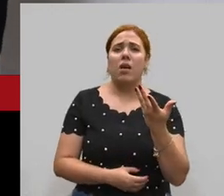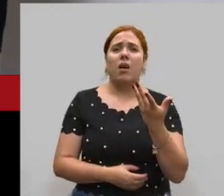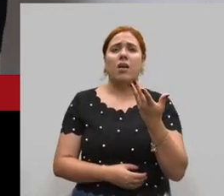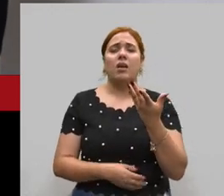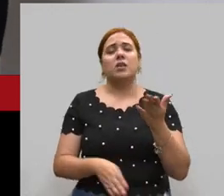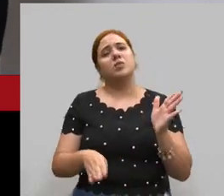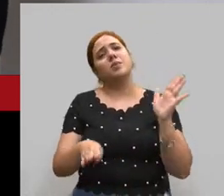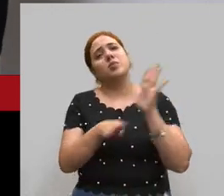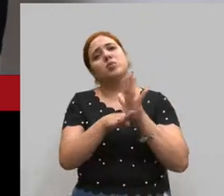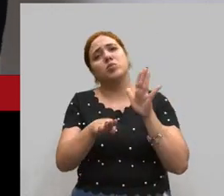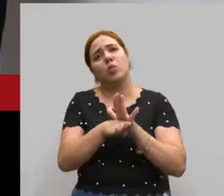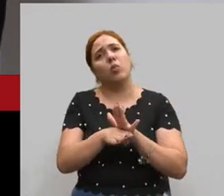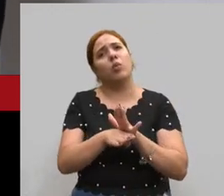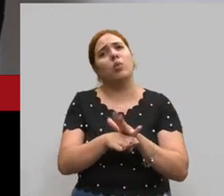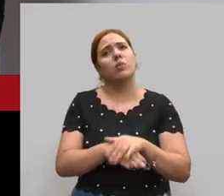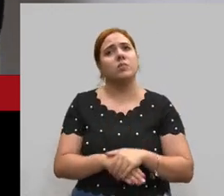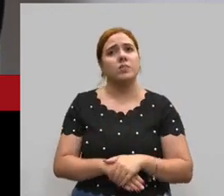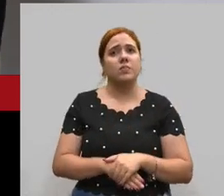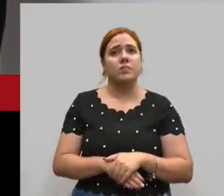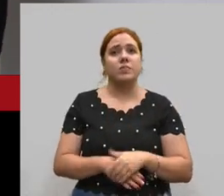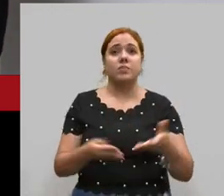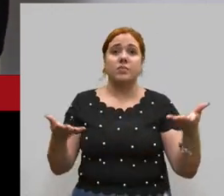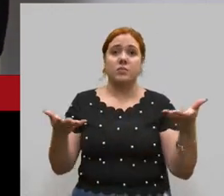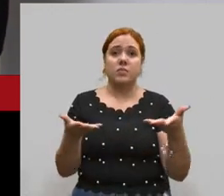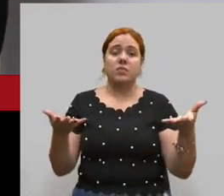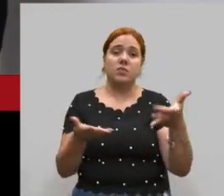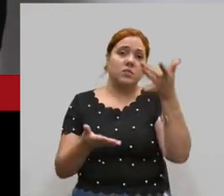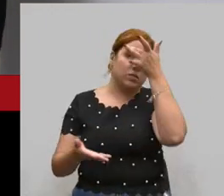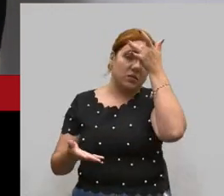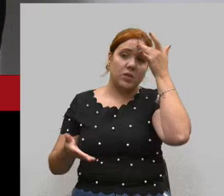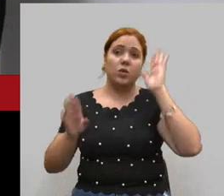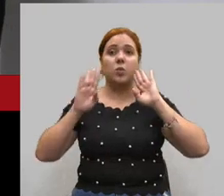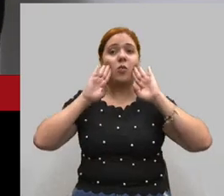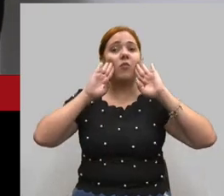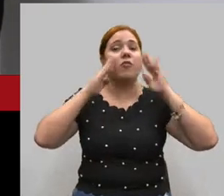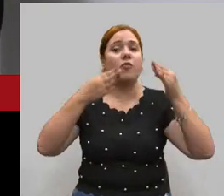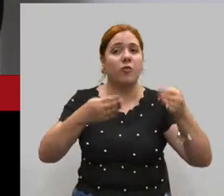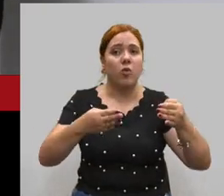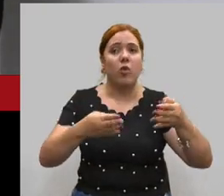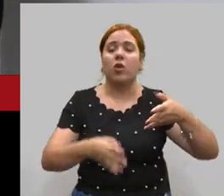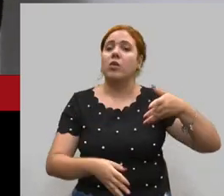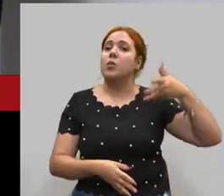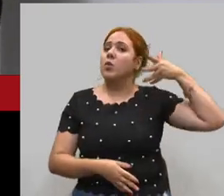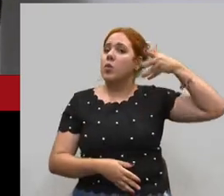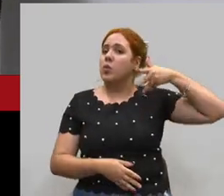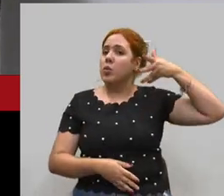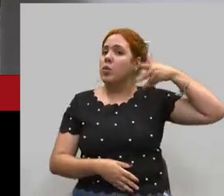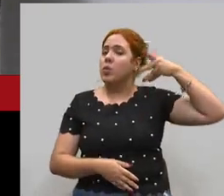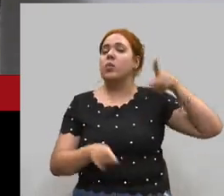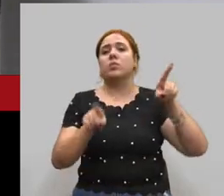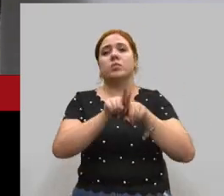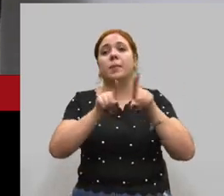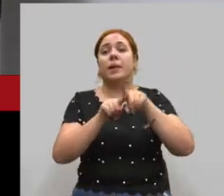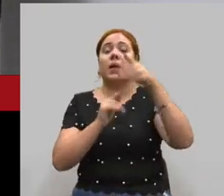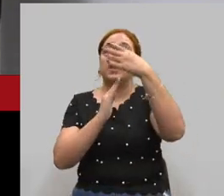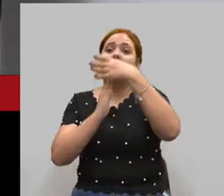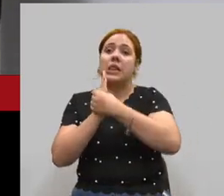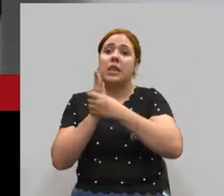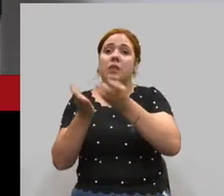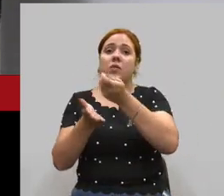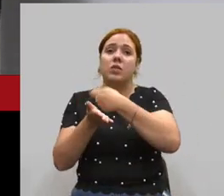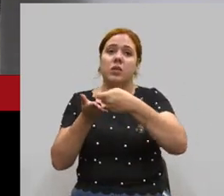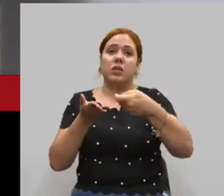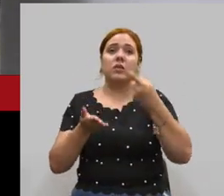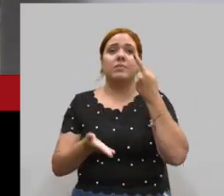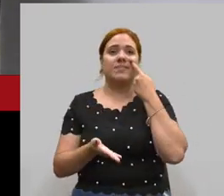volta e que hoje me ajuda no meu propósito também hoje eu sou palestrante Eu já escrevi um livro que é o Sobre Rodas